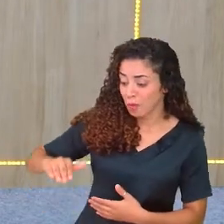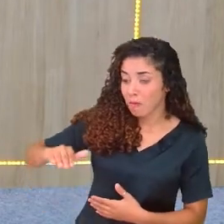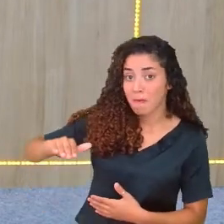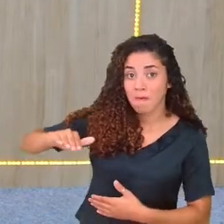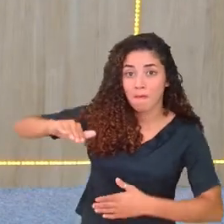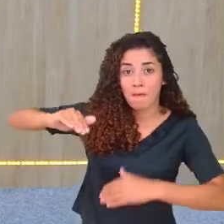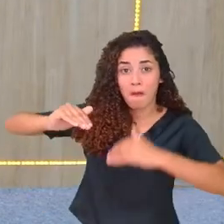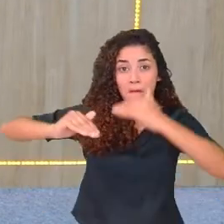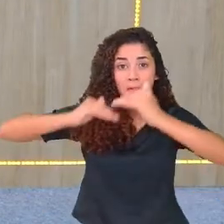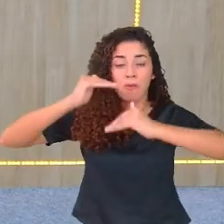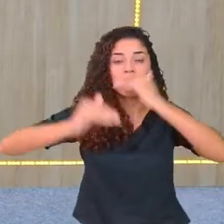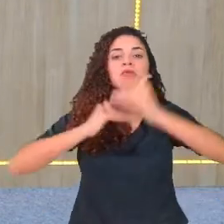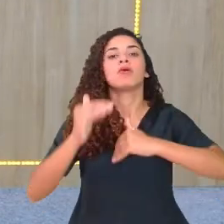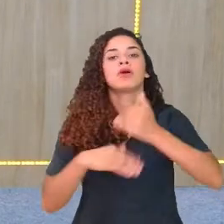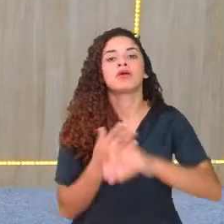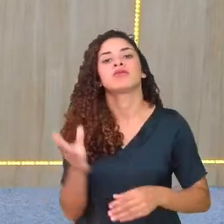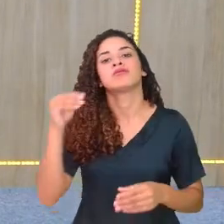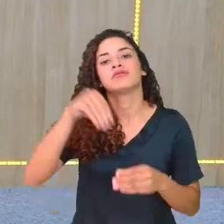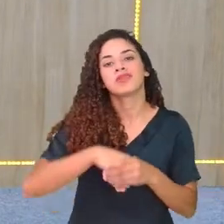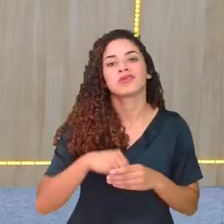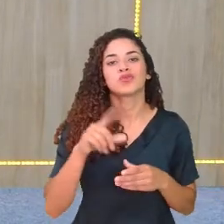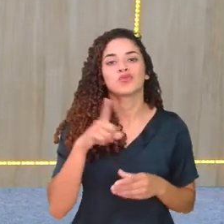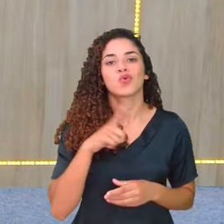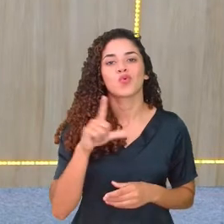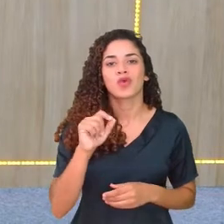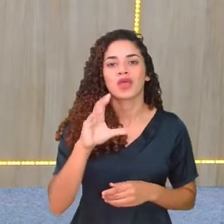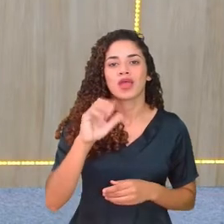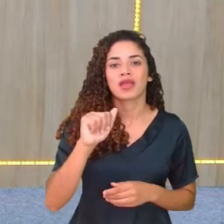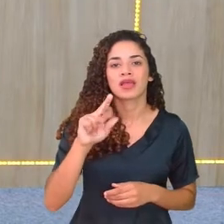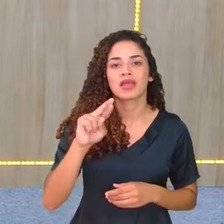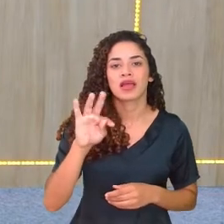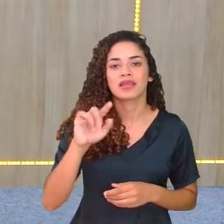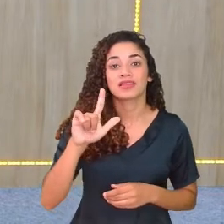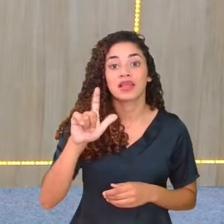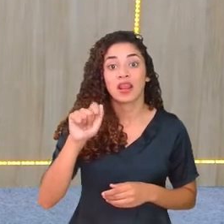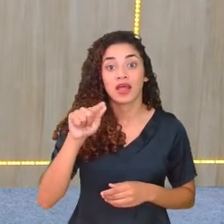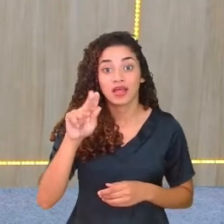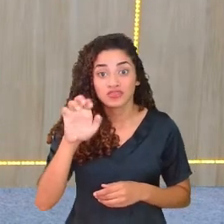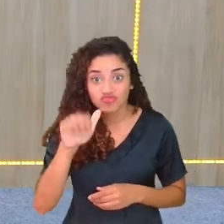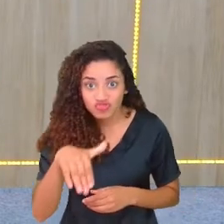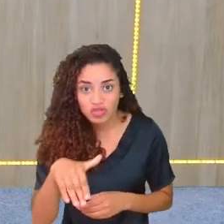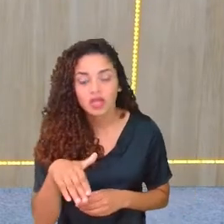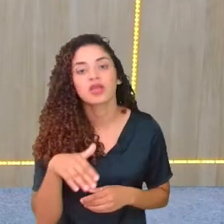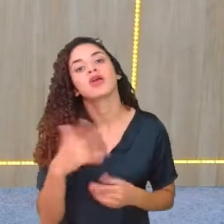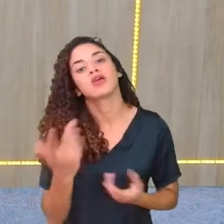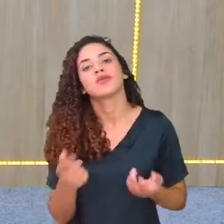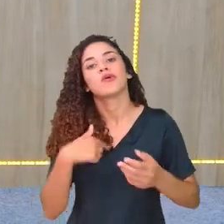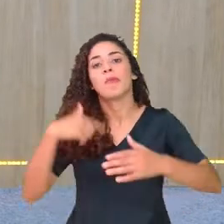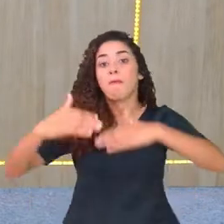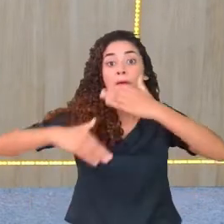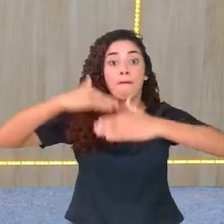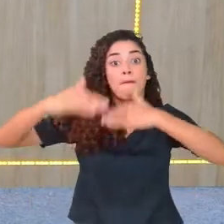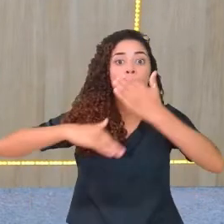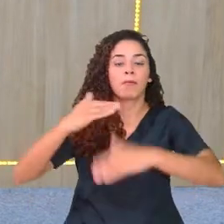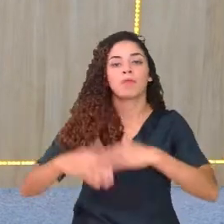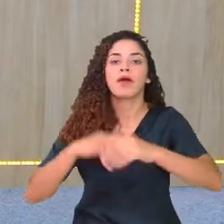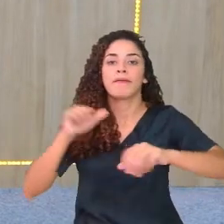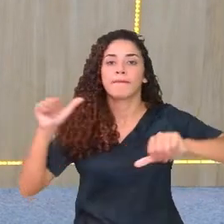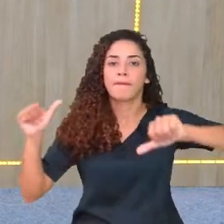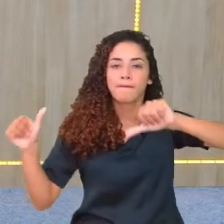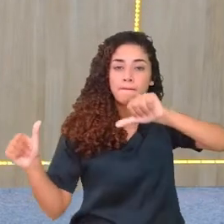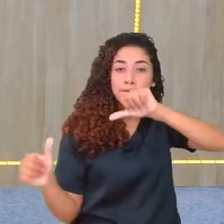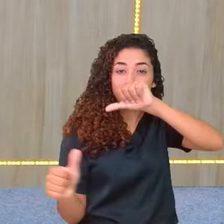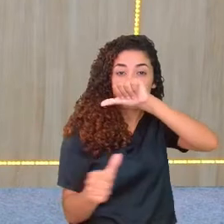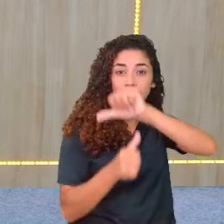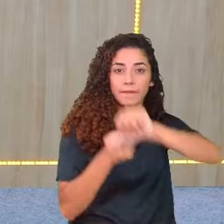a presença aí de cartilagem nesse feto, à medida que vai se desenvolvendo, então vai se transformando em ossos, a questão